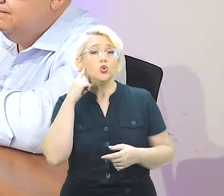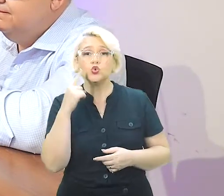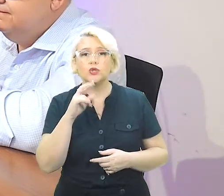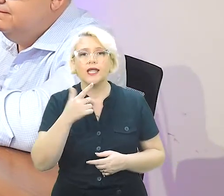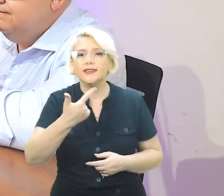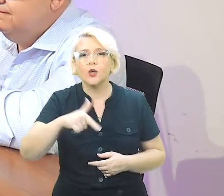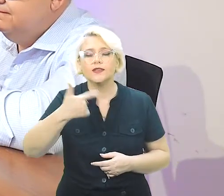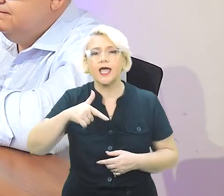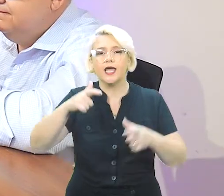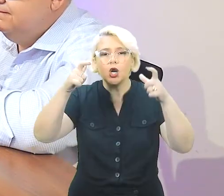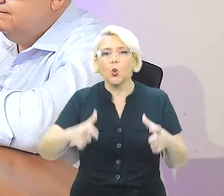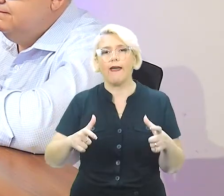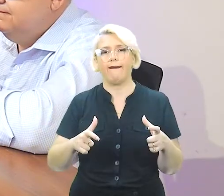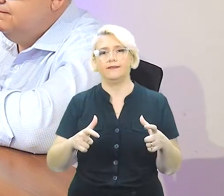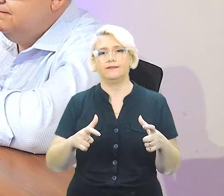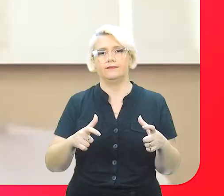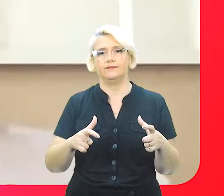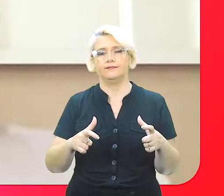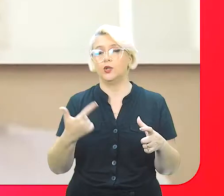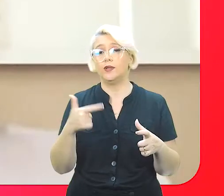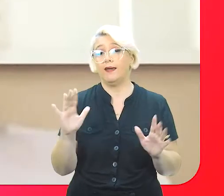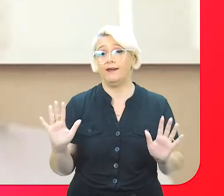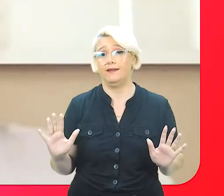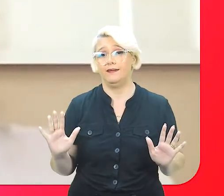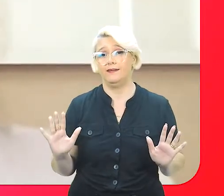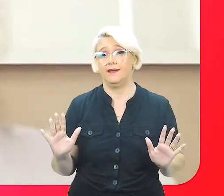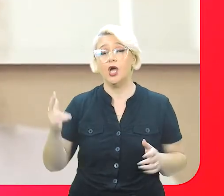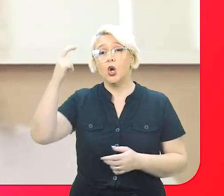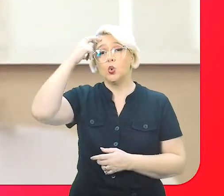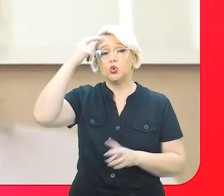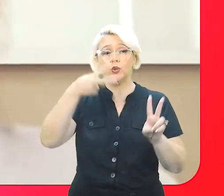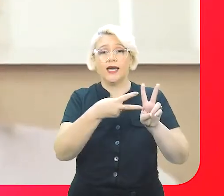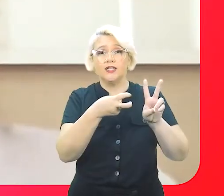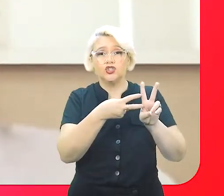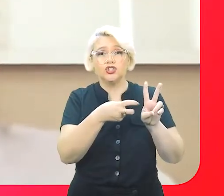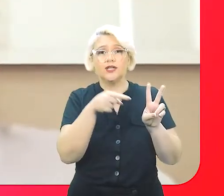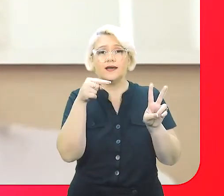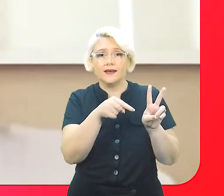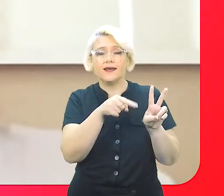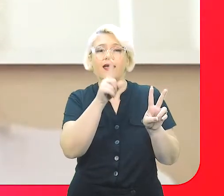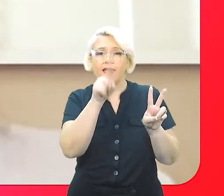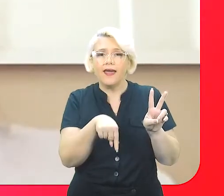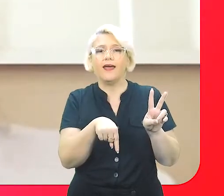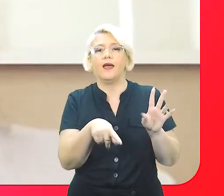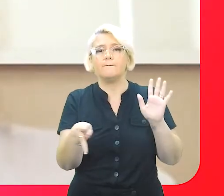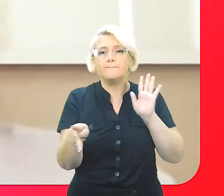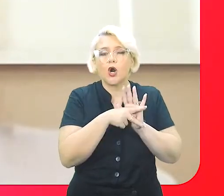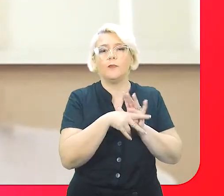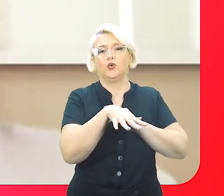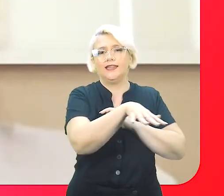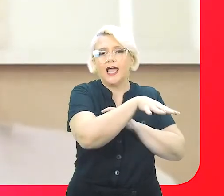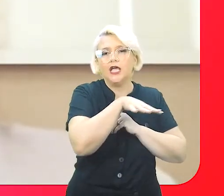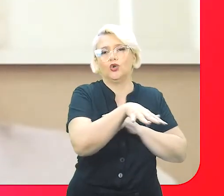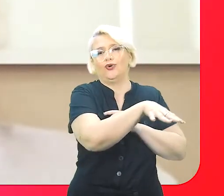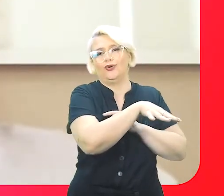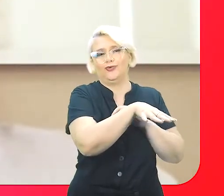não têm um território. A cultura indígena, ela